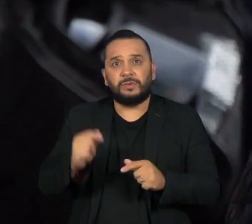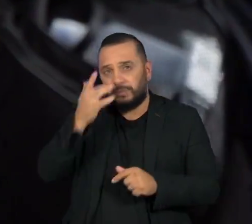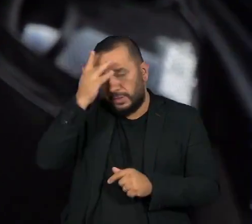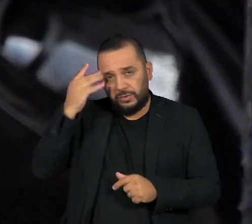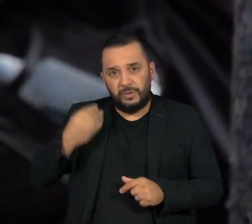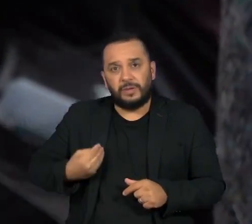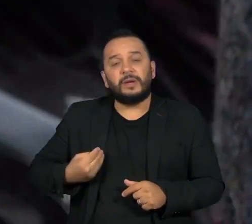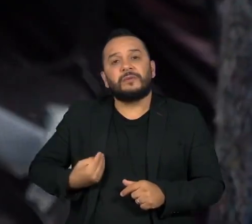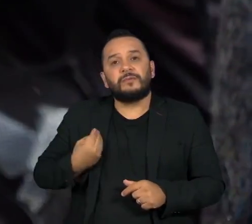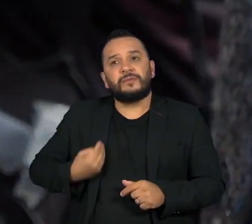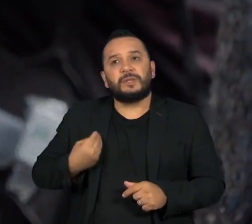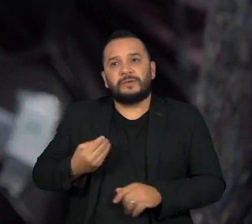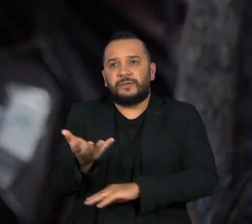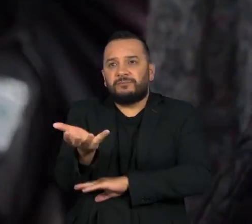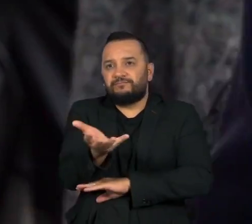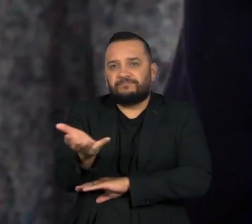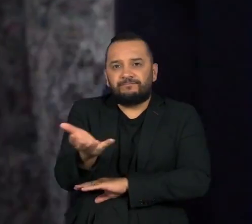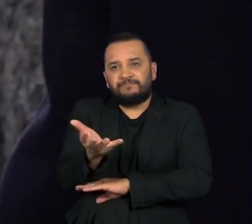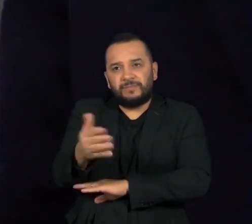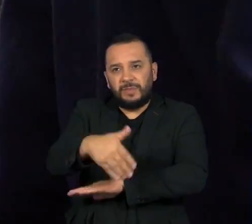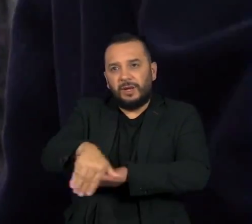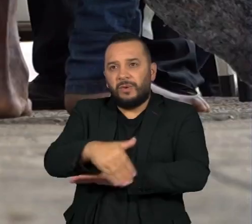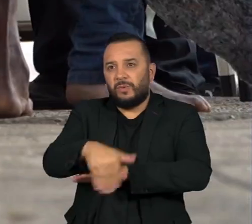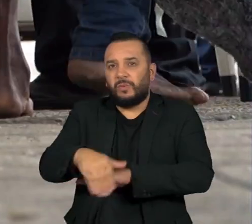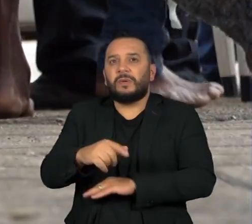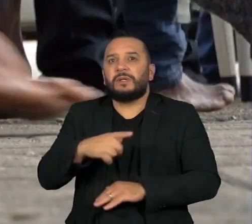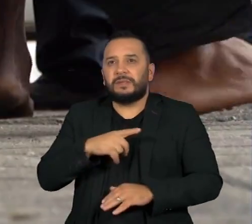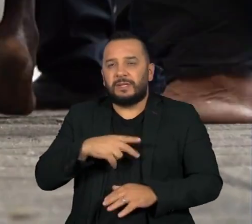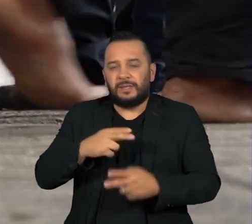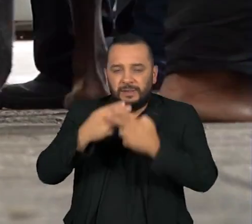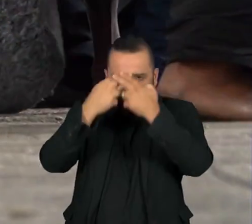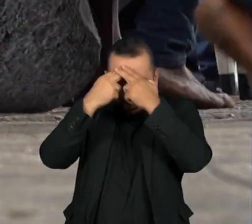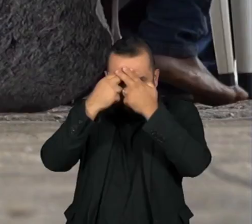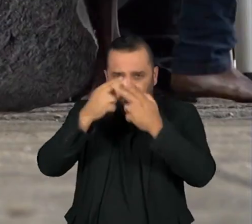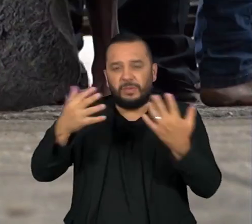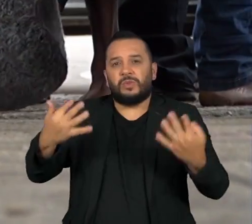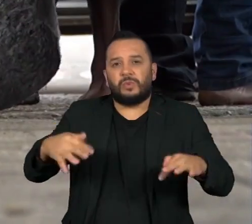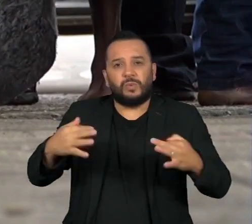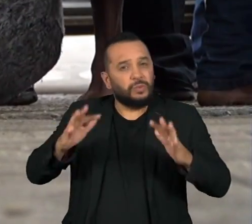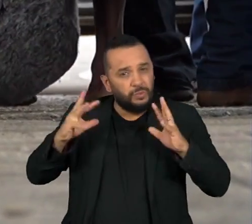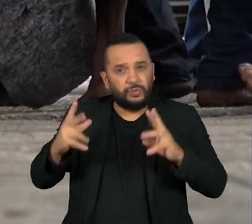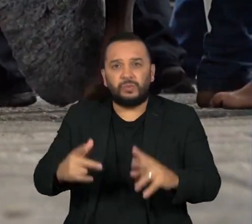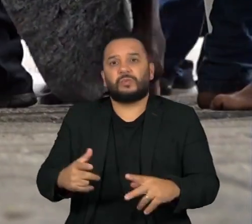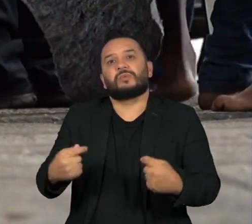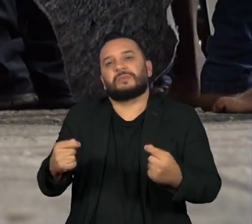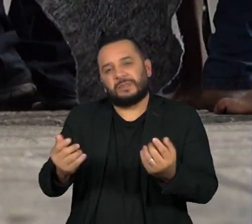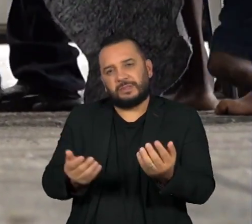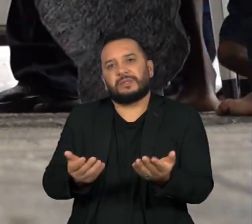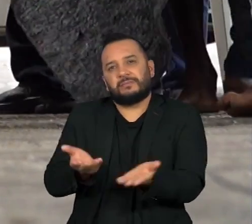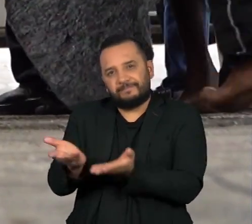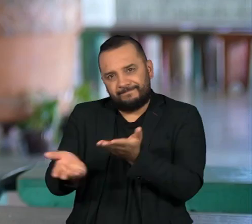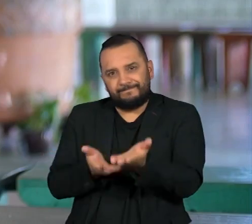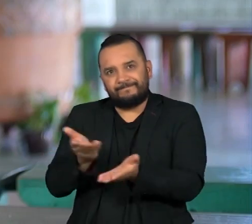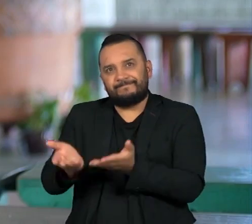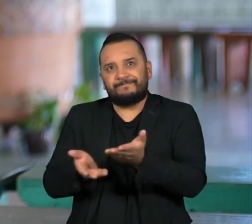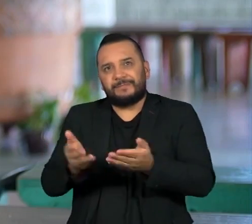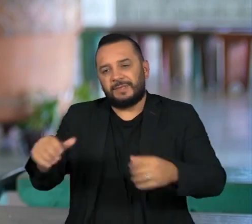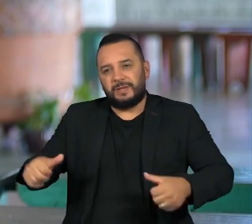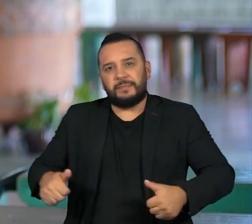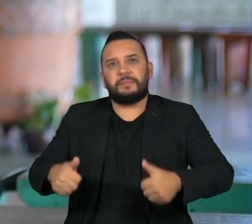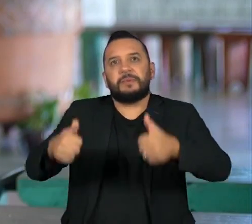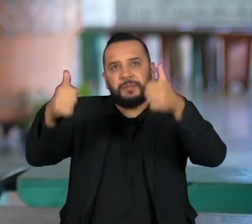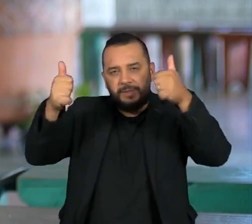está machucado, tem suas dores. Tudo isso precisa ser trabalhado junto, né? Para que ele saia daqui